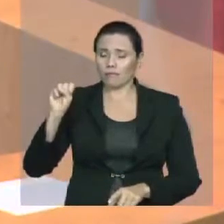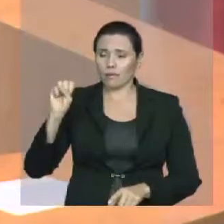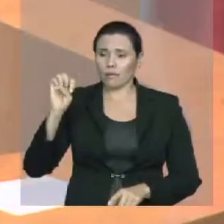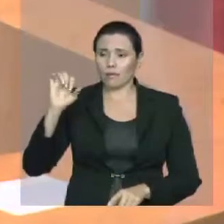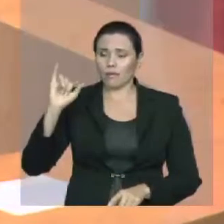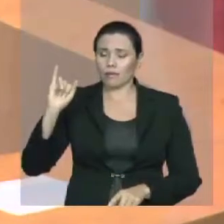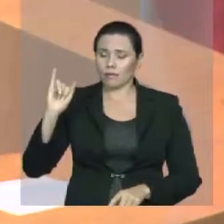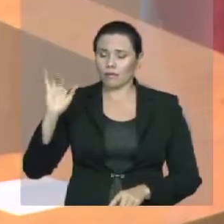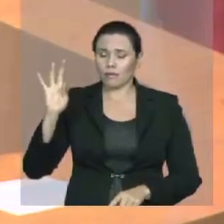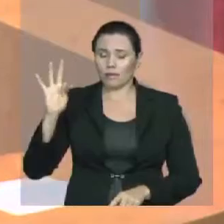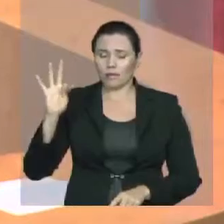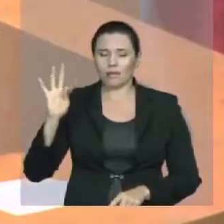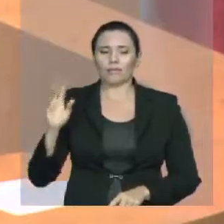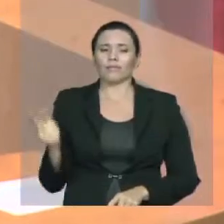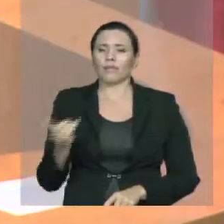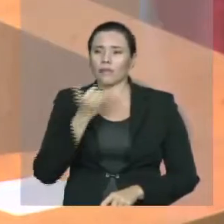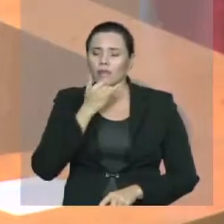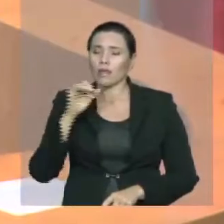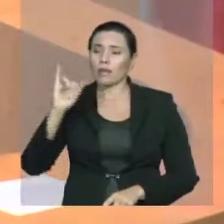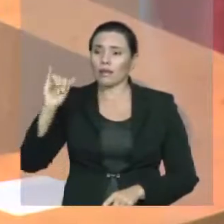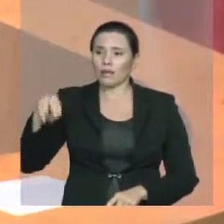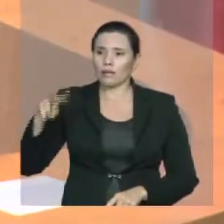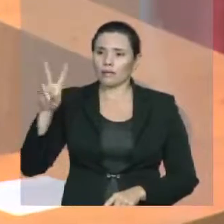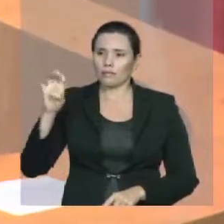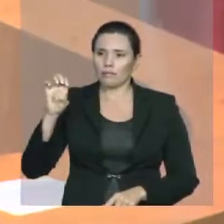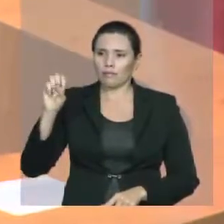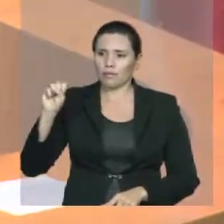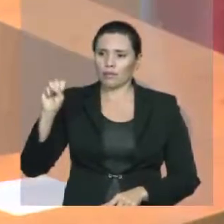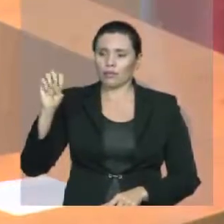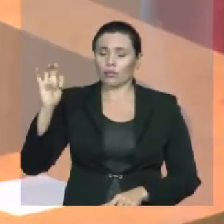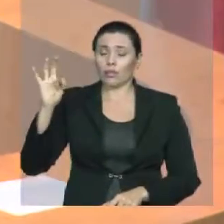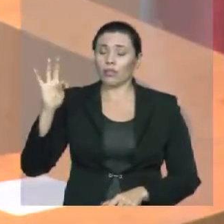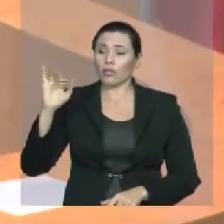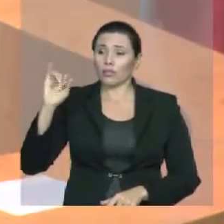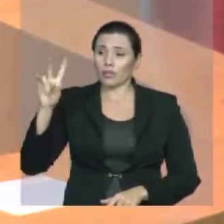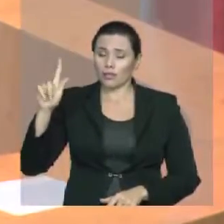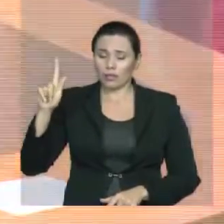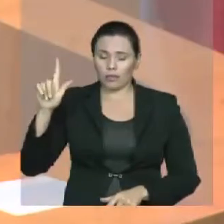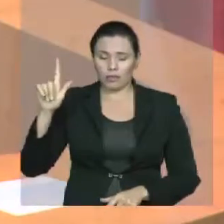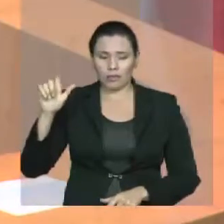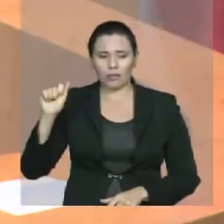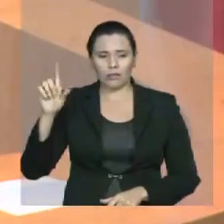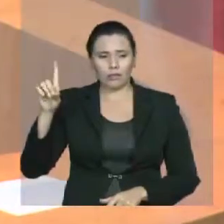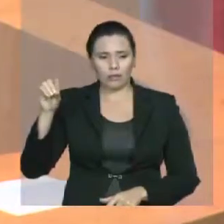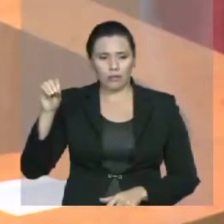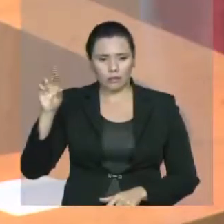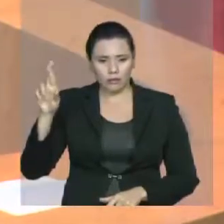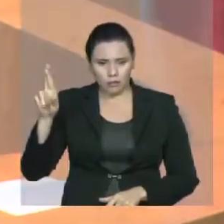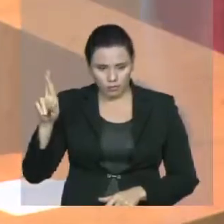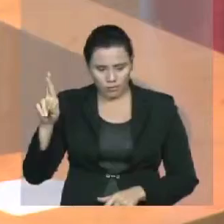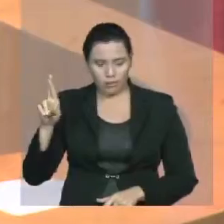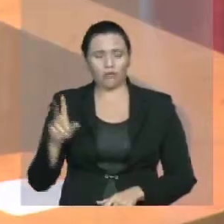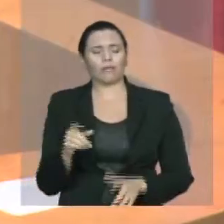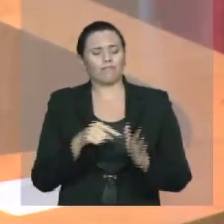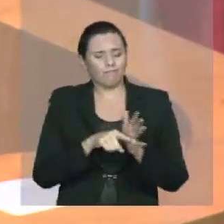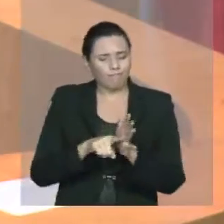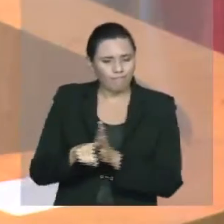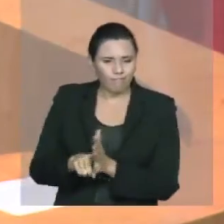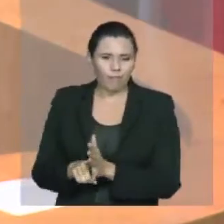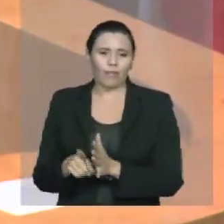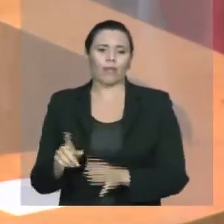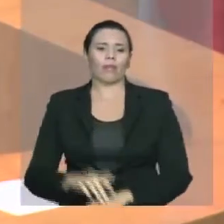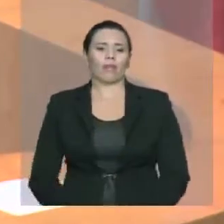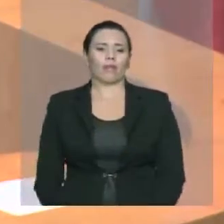curso de formação e também dos excedentes da Polícia Militar, tanto para o curso de formação e a possibilidade de uma nova